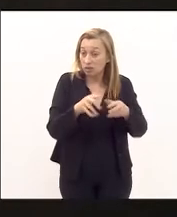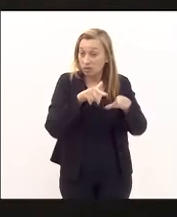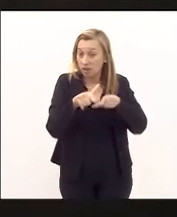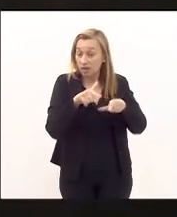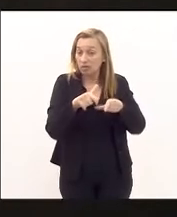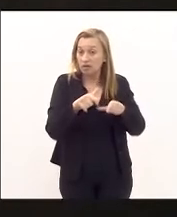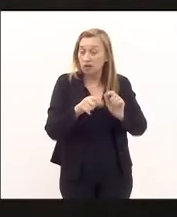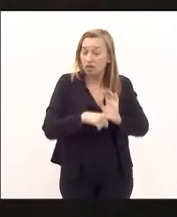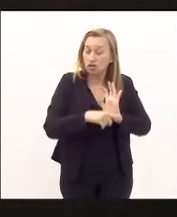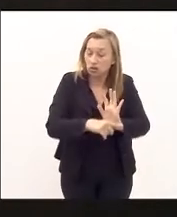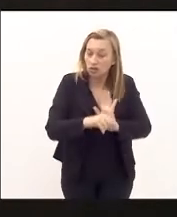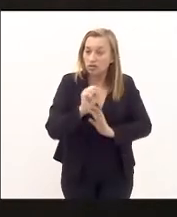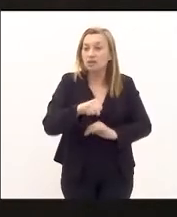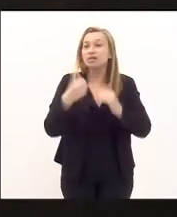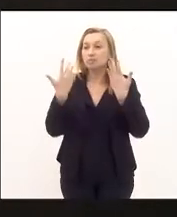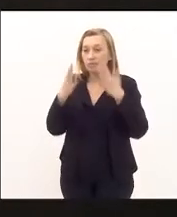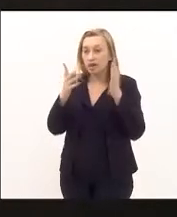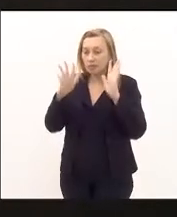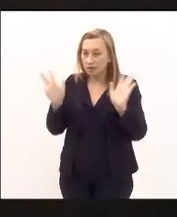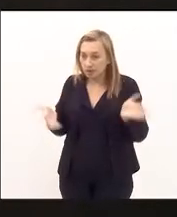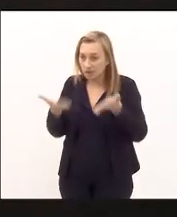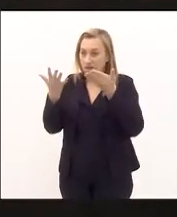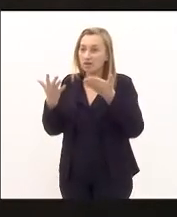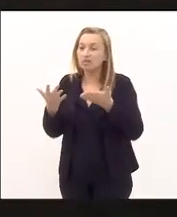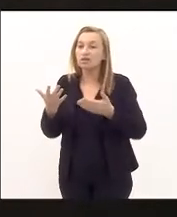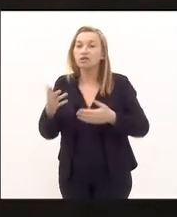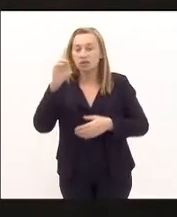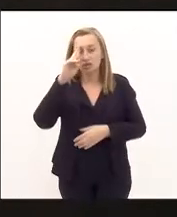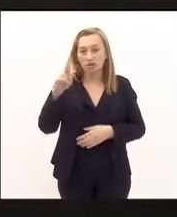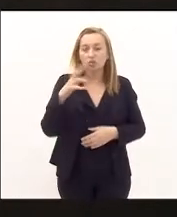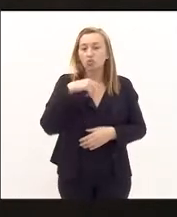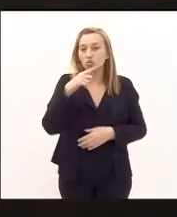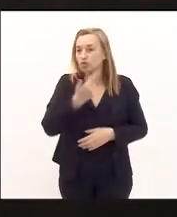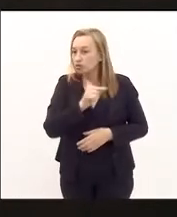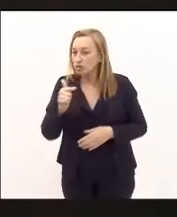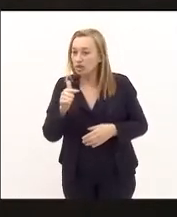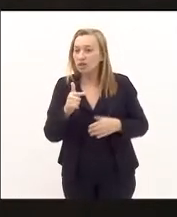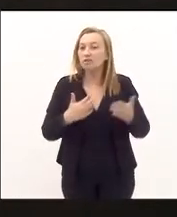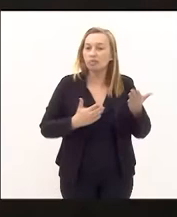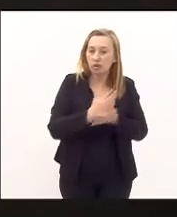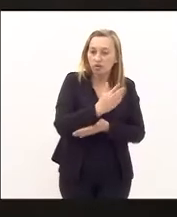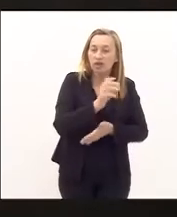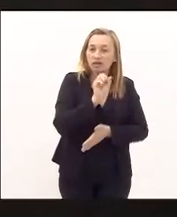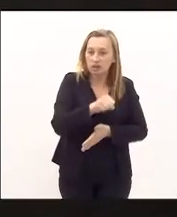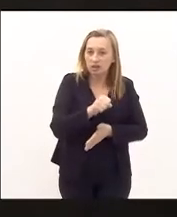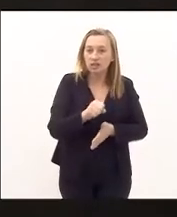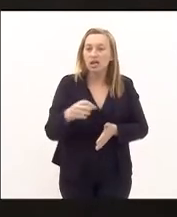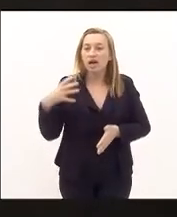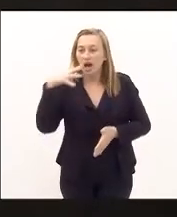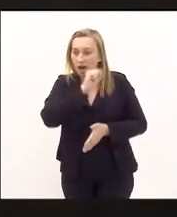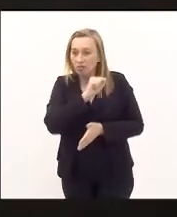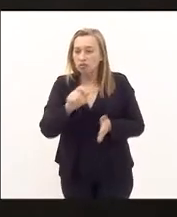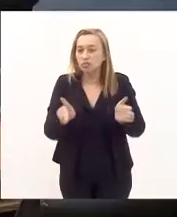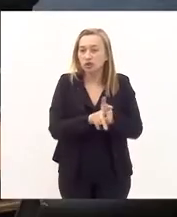benefício e serem ajudados. Parabéns pela iniciativa de Vossa Excelência. Não tenho dúvida que esse projeto será aprovado rapidamente.